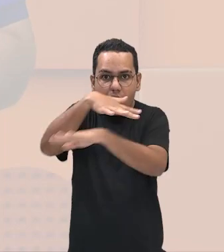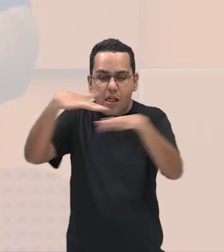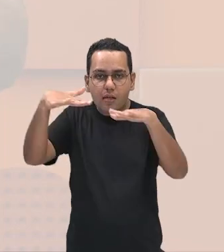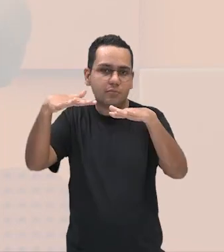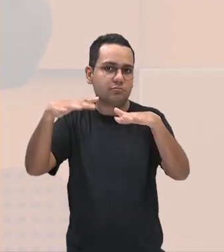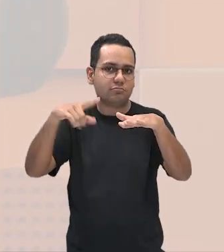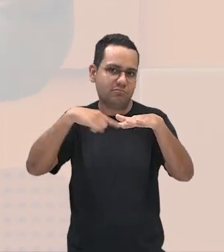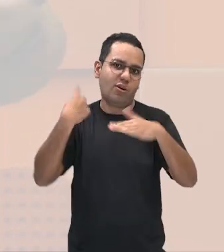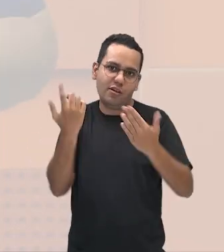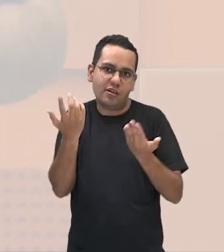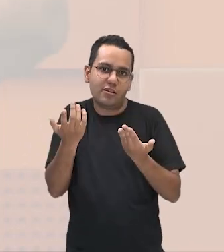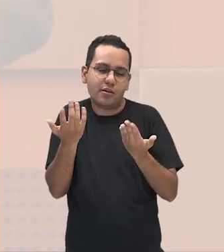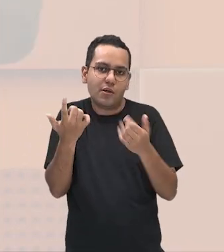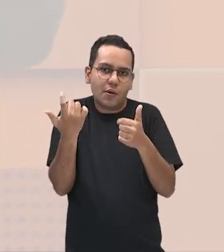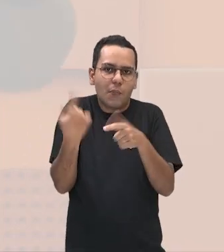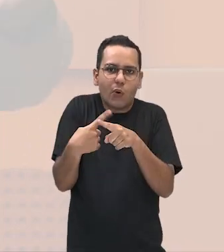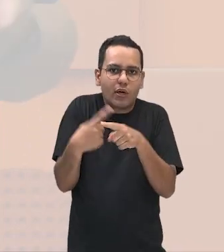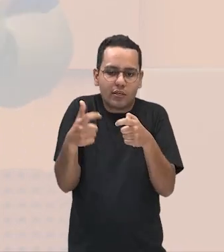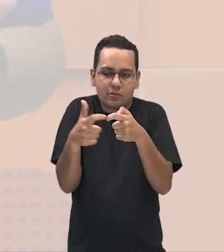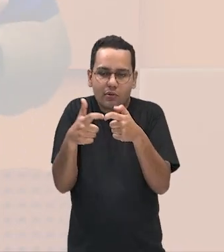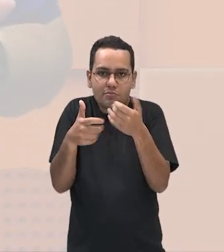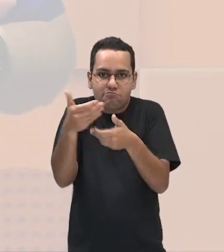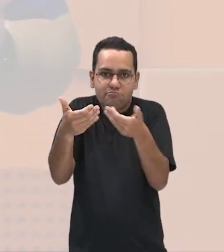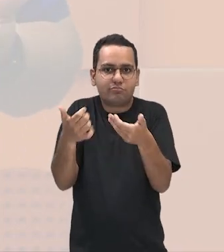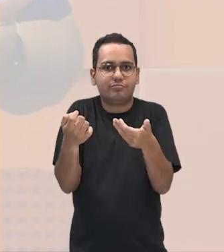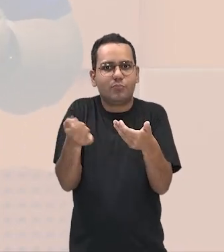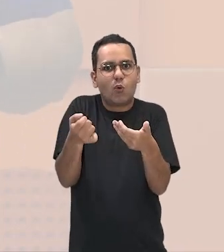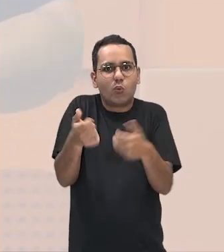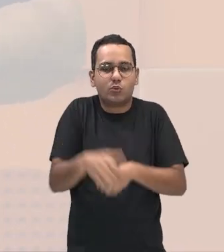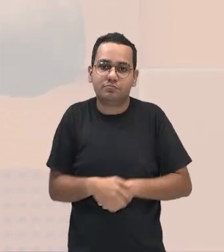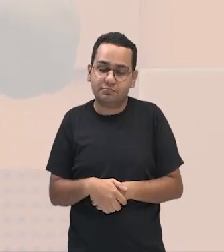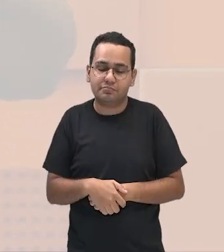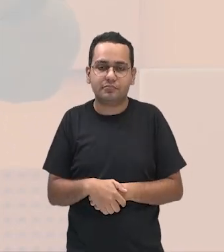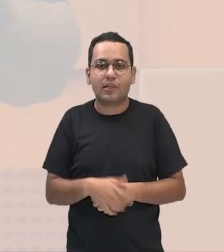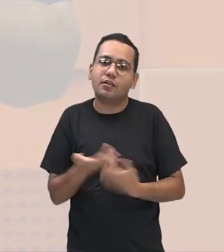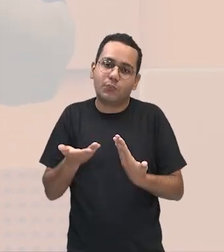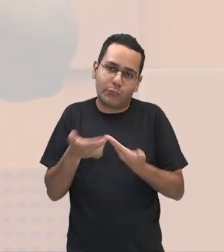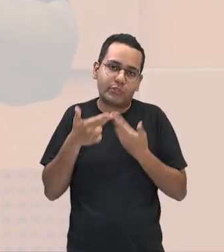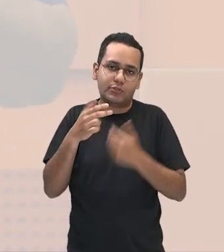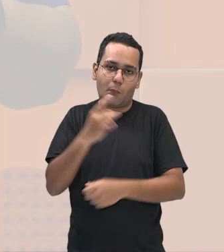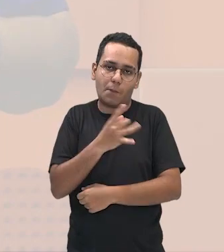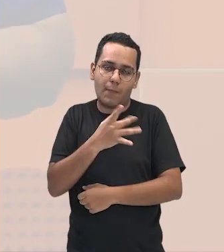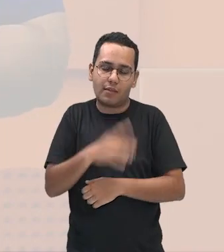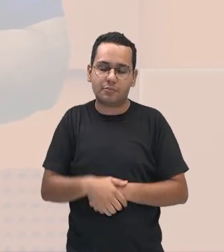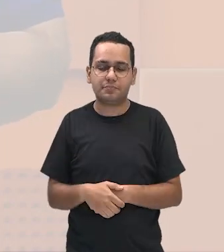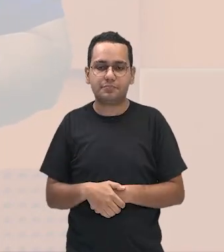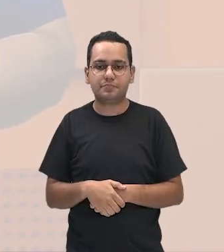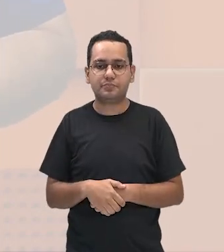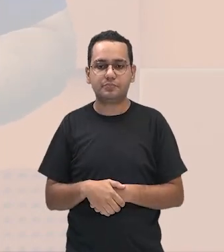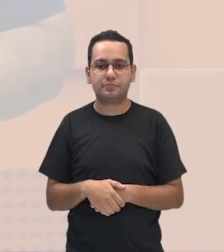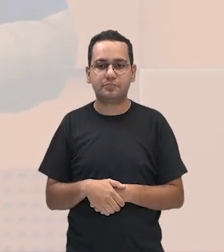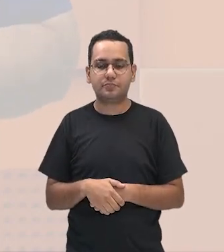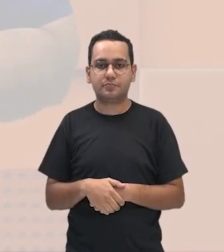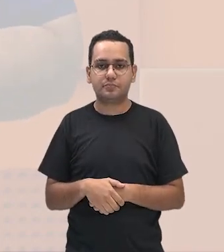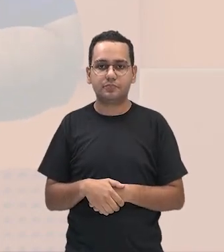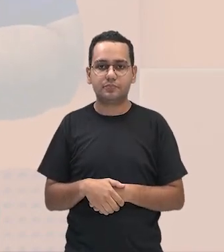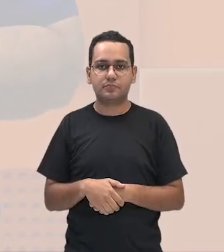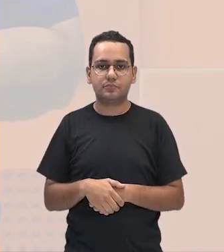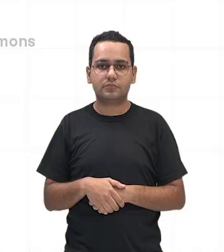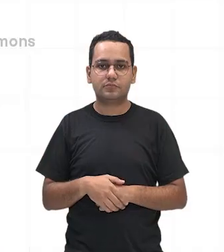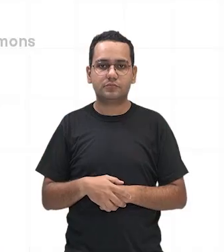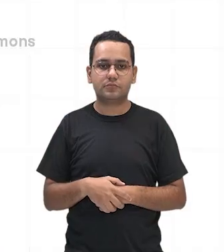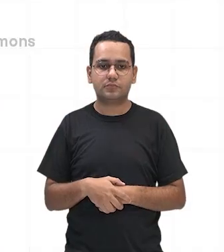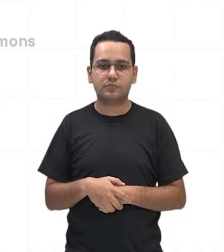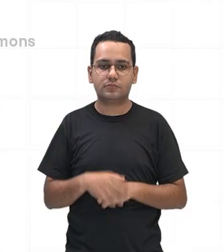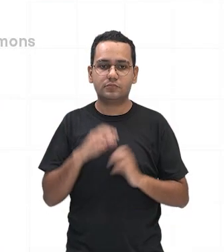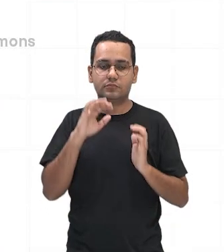também que as pessoas viviam e conviviam com isso, tá? Muito ali típico então da Idade Média. Observa